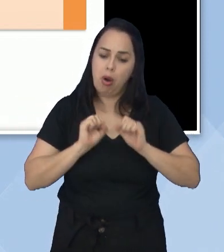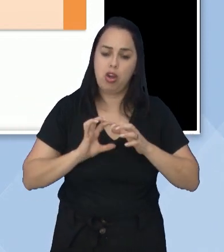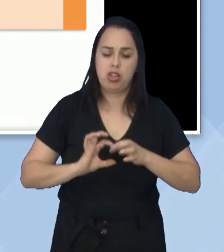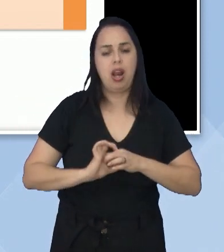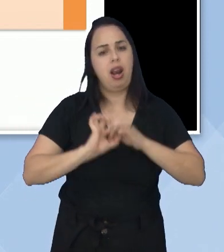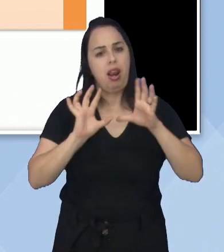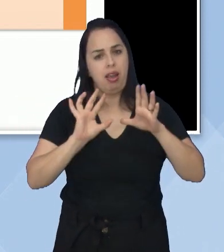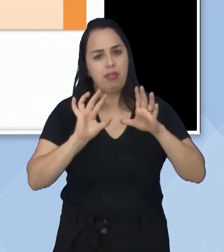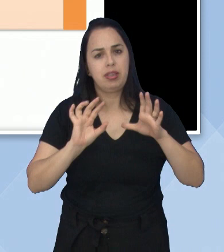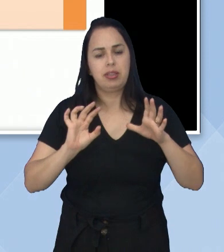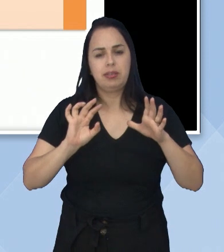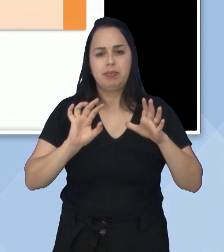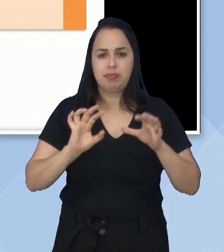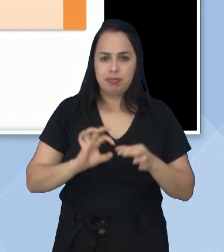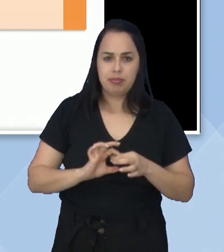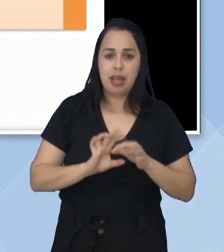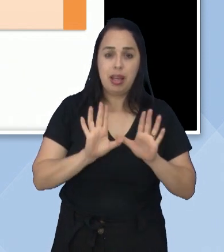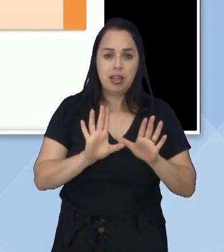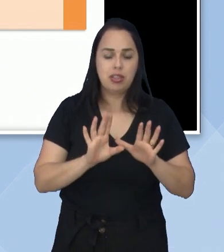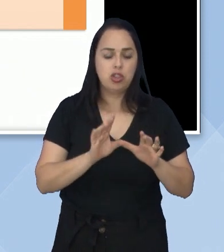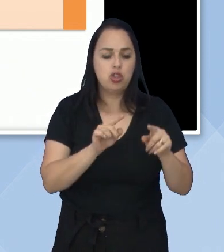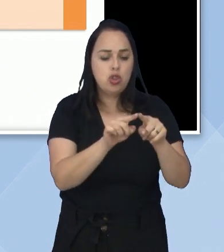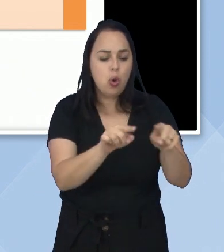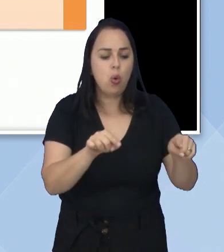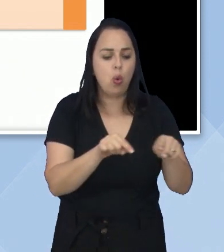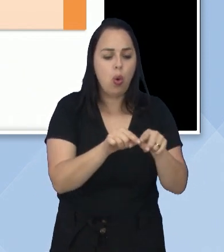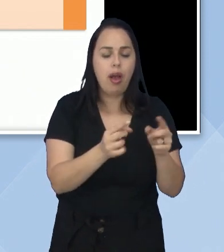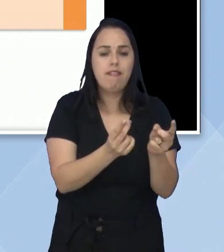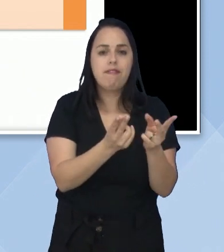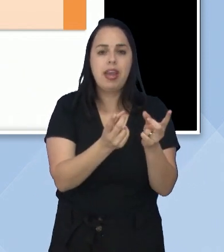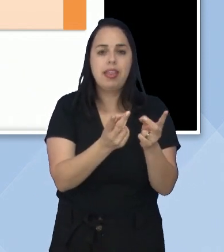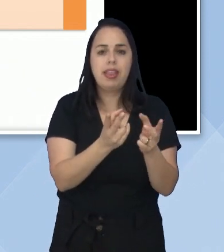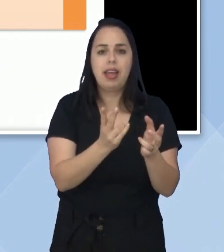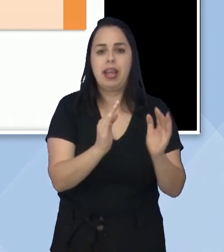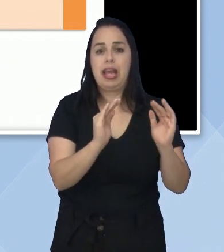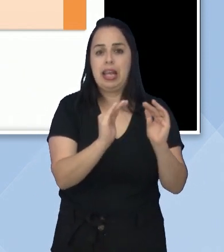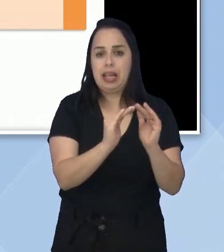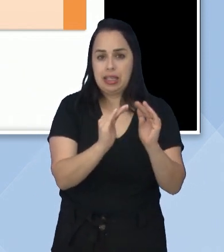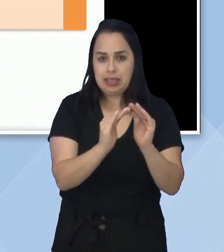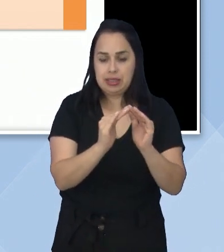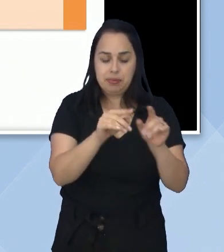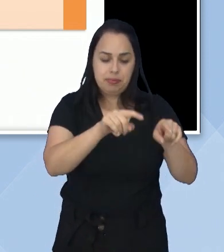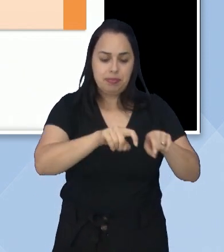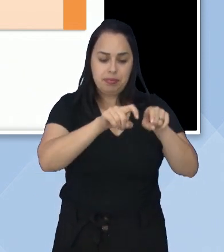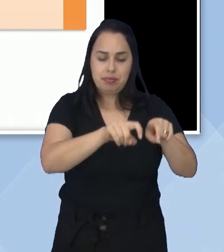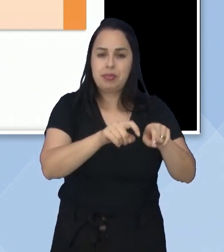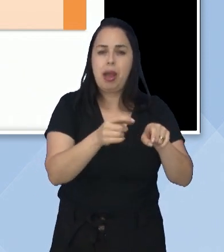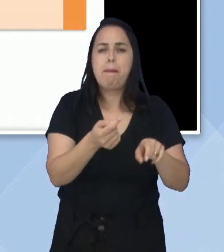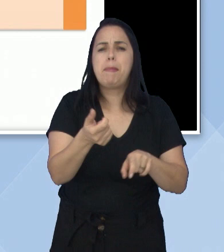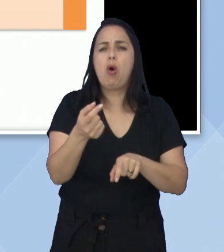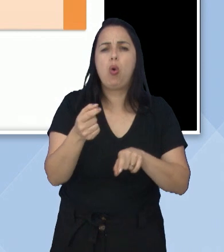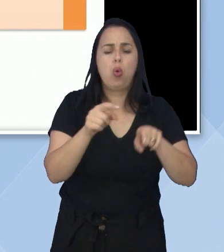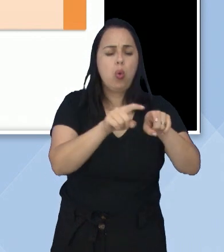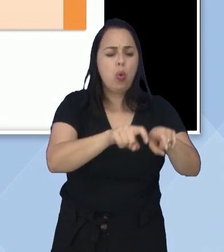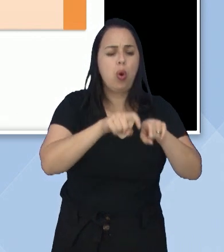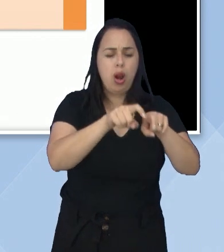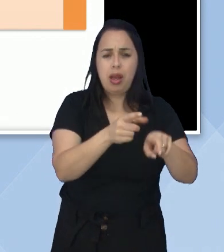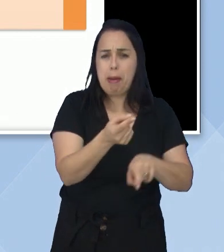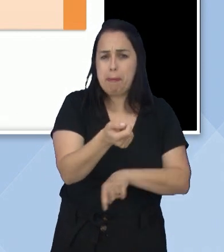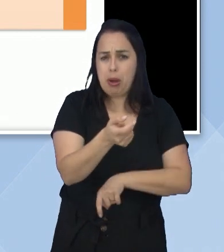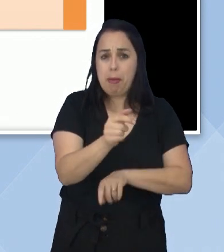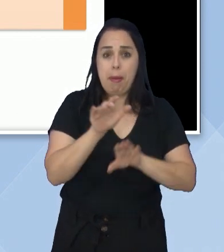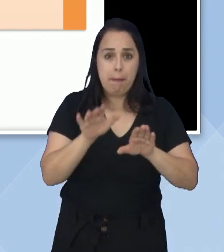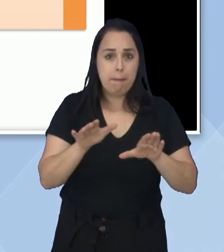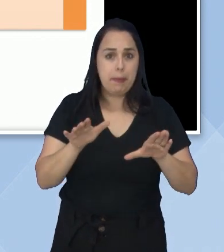permitindo também a liberação por etapa de loteamentos residenciais que possam ocorrer remanecem poucos terrenos na cidade mas a ideia é que